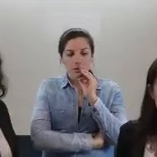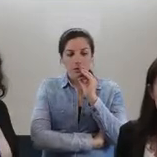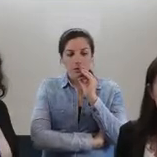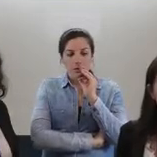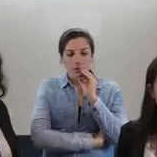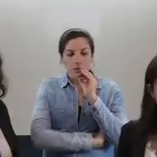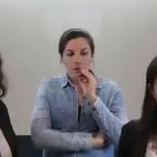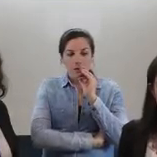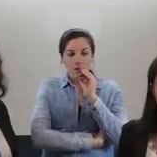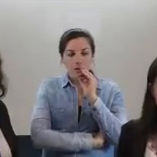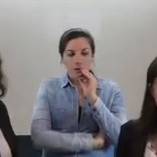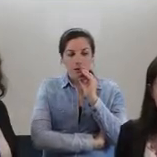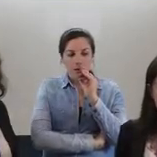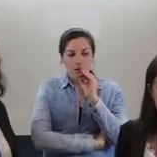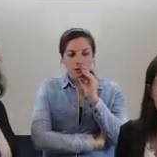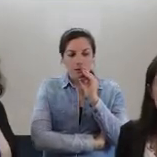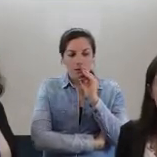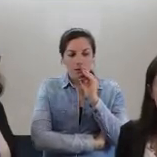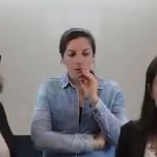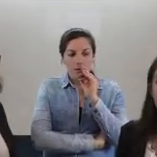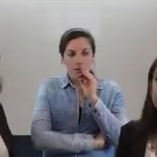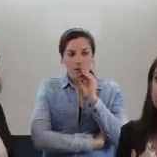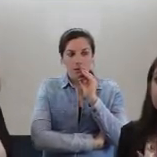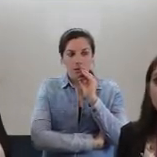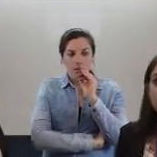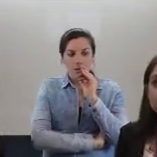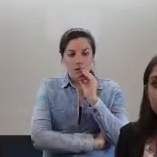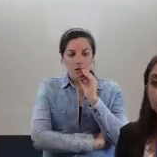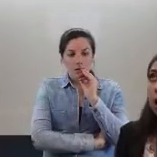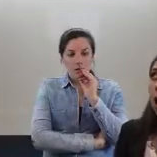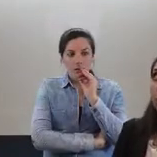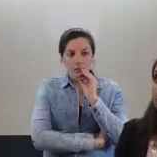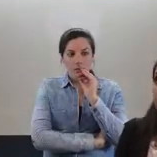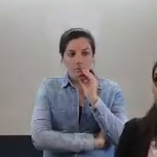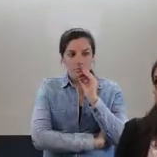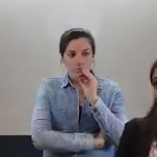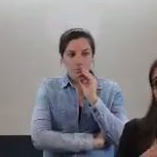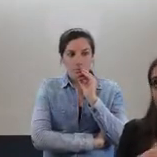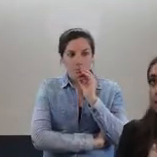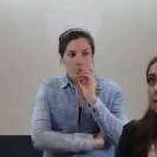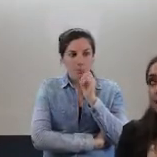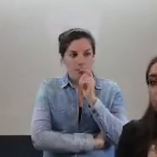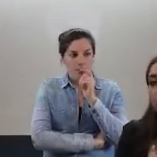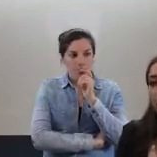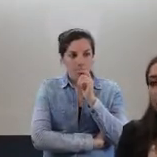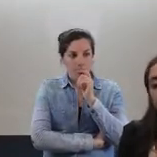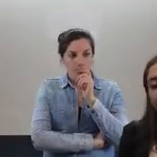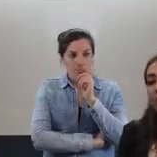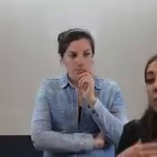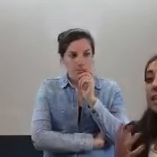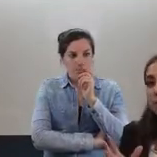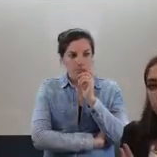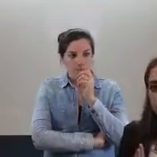então, do AND? É a exigência, a presença de 2 termos. Por exemplo, eu estou numa pesquisa que eu estou